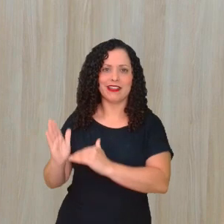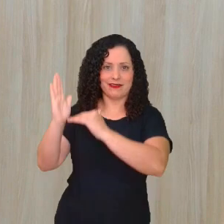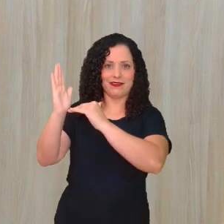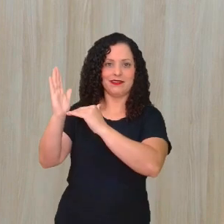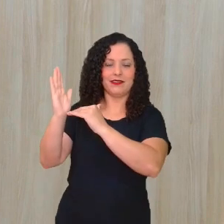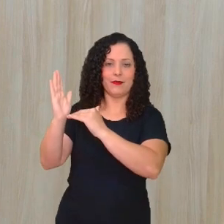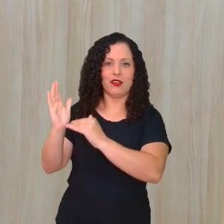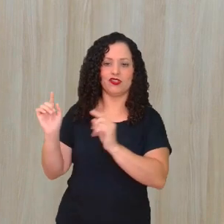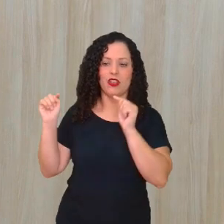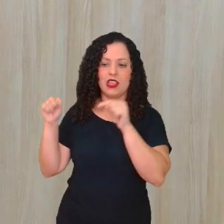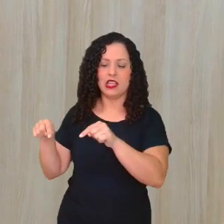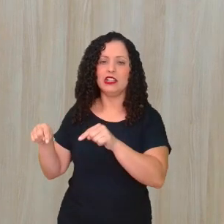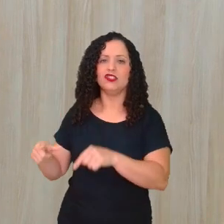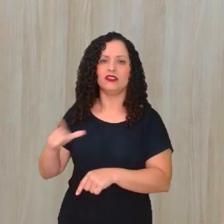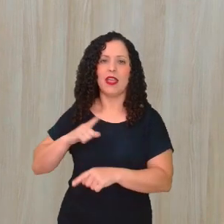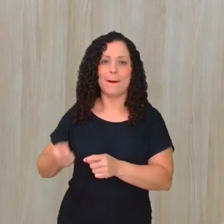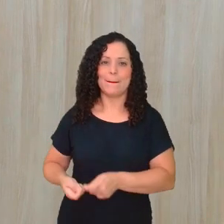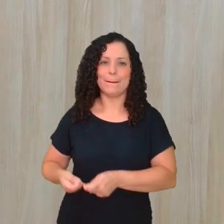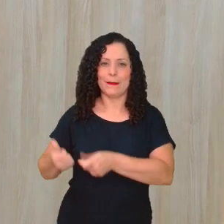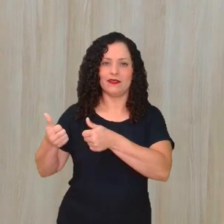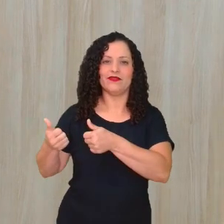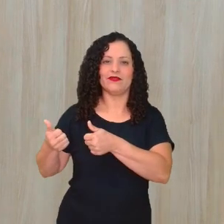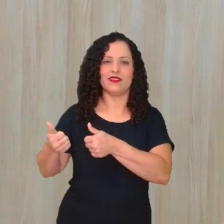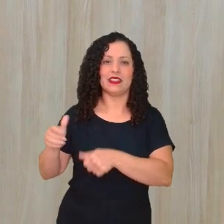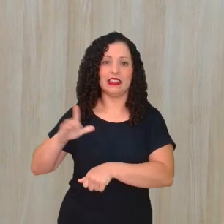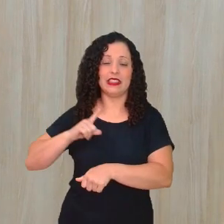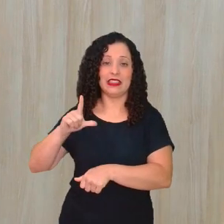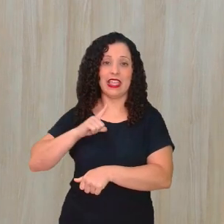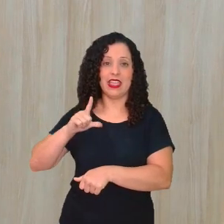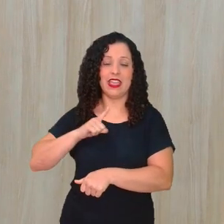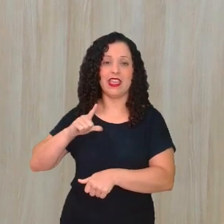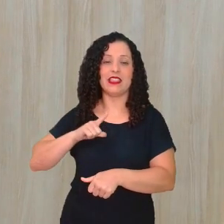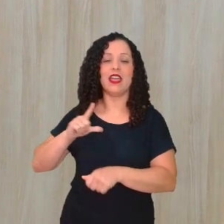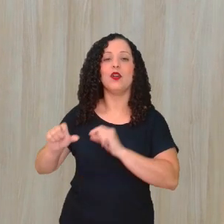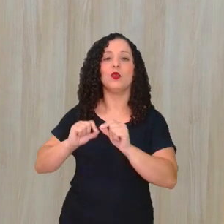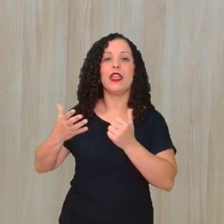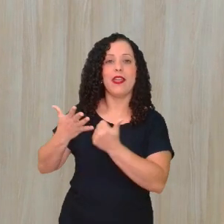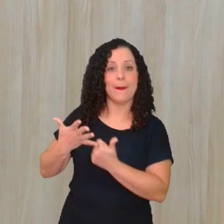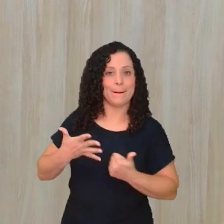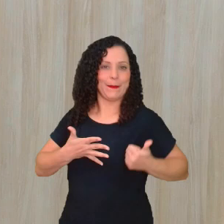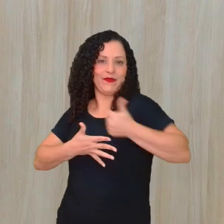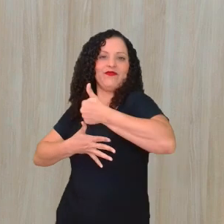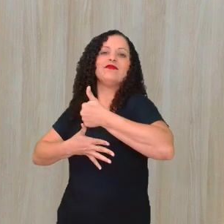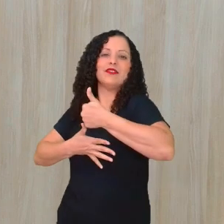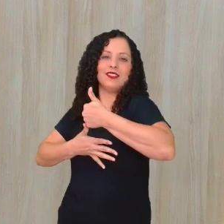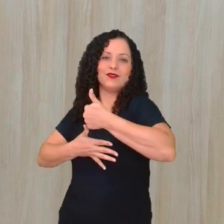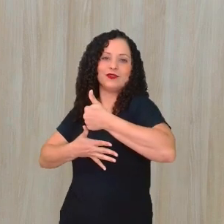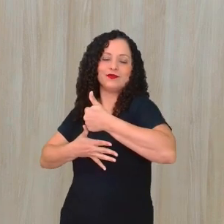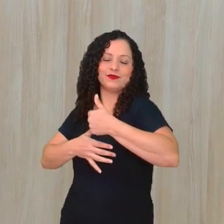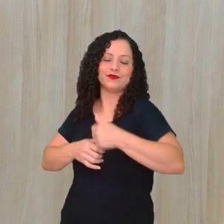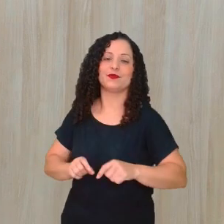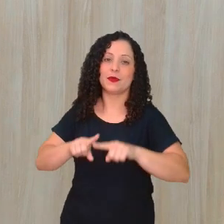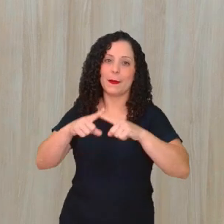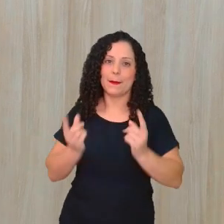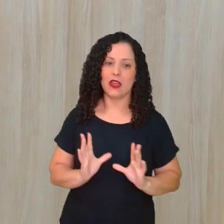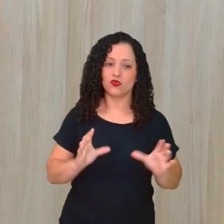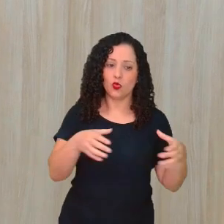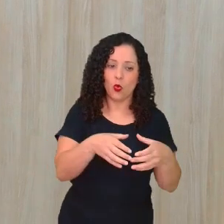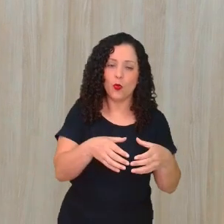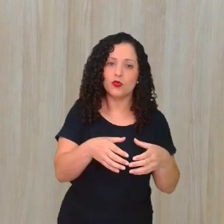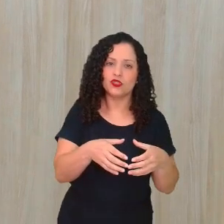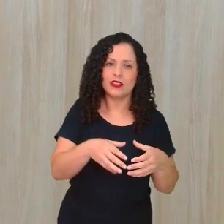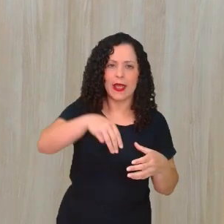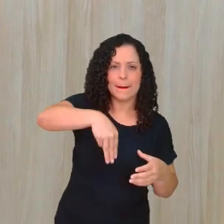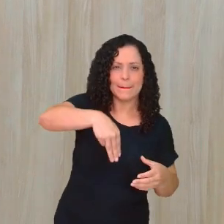os grandes latifundiários, os fazendeiros, eles eram beneficiados, mas as classes